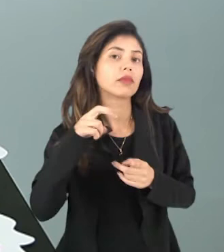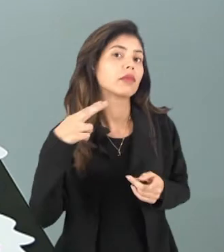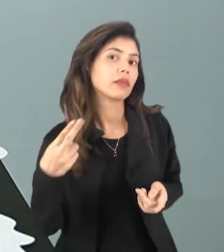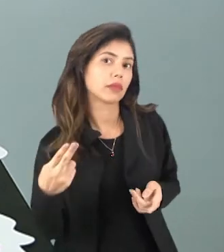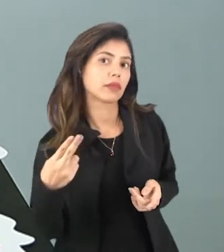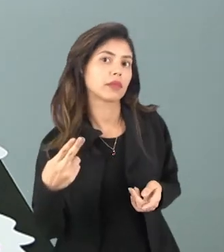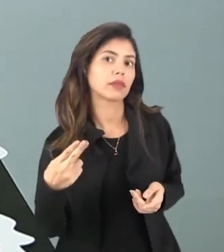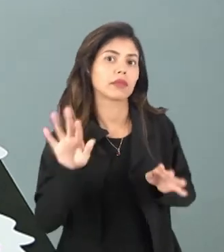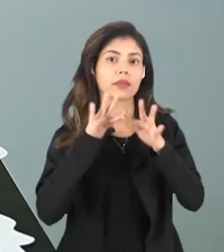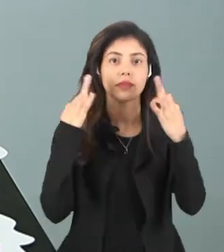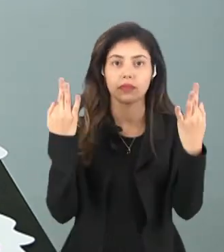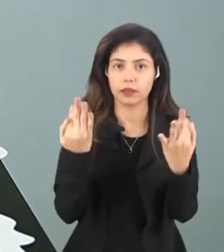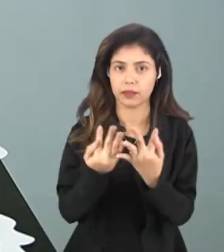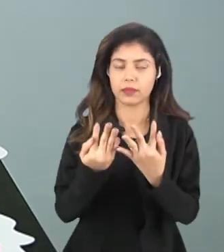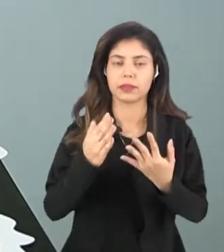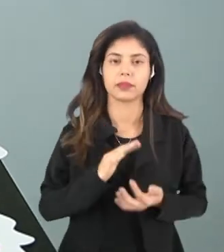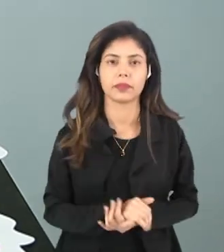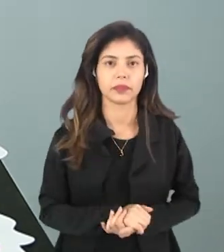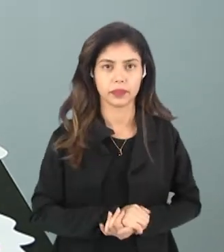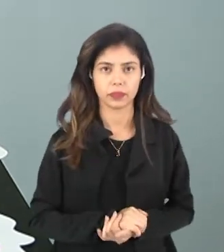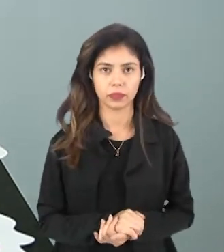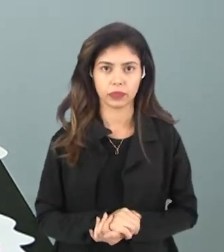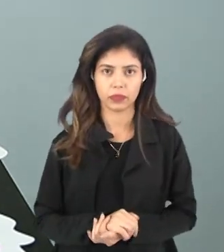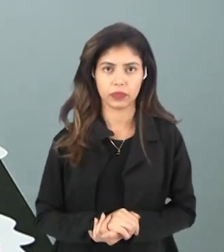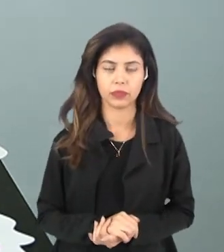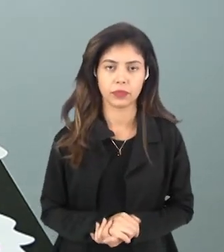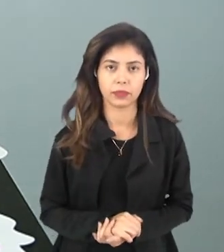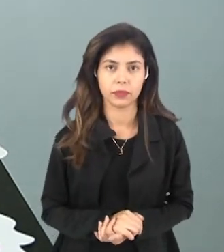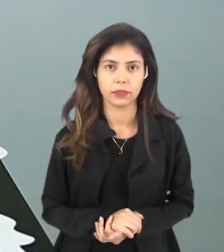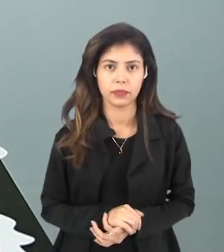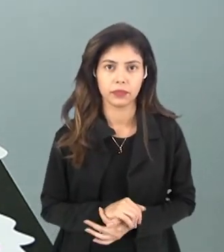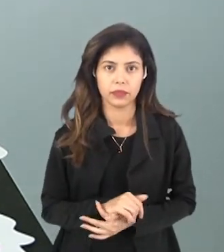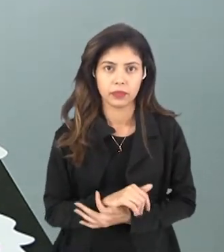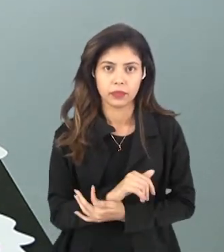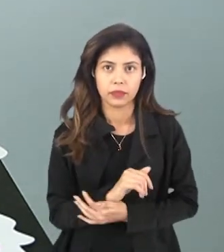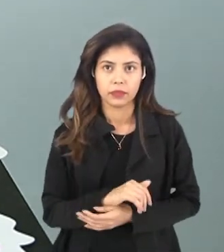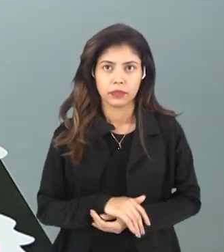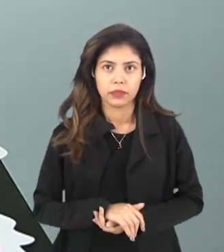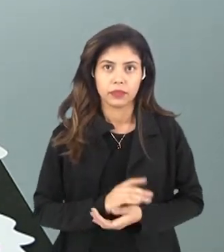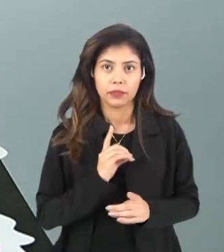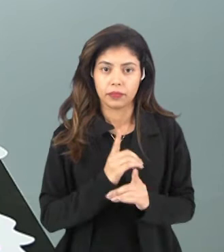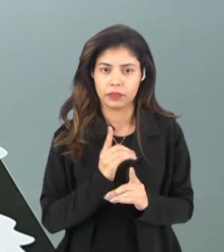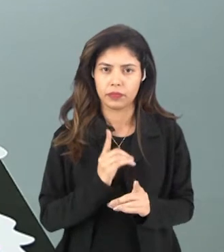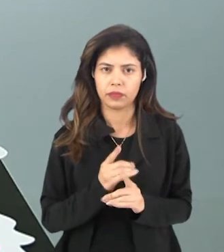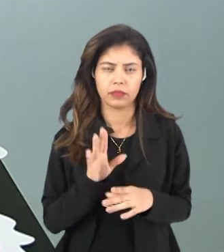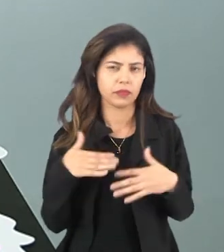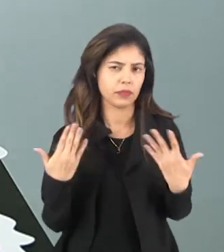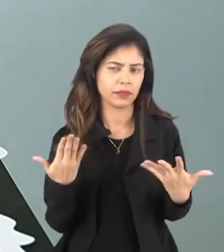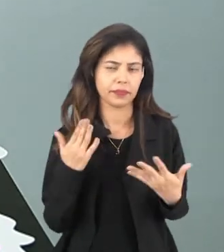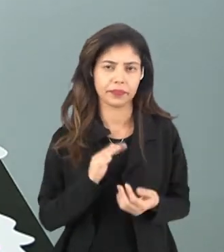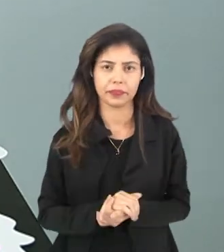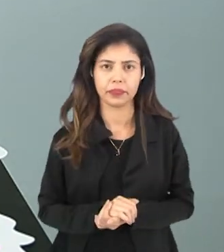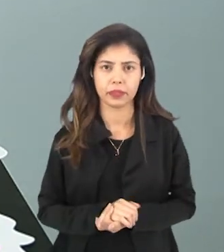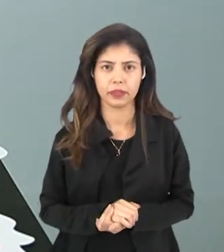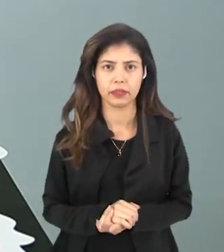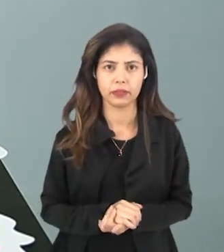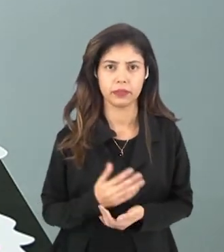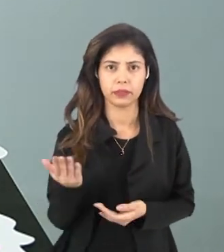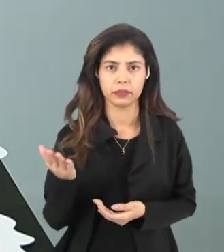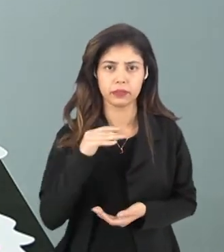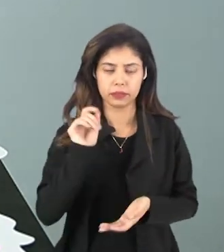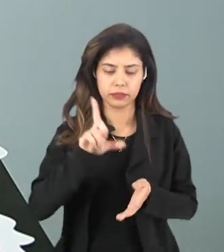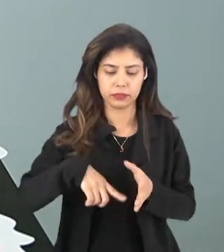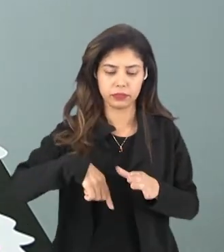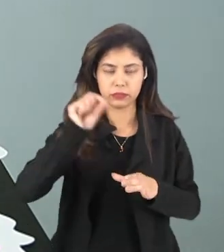ou a família osso e nós vamos identificar vamos lá vou